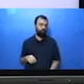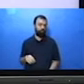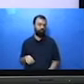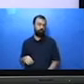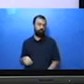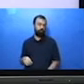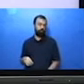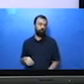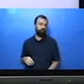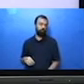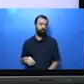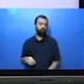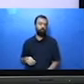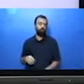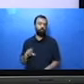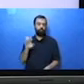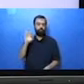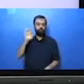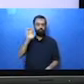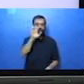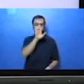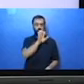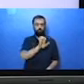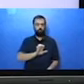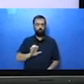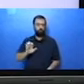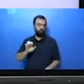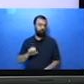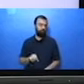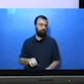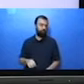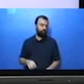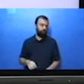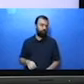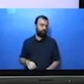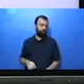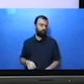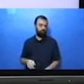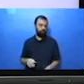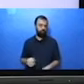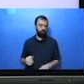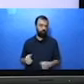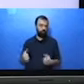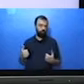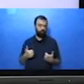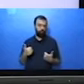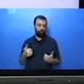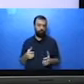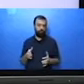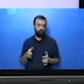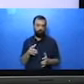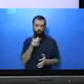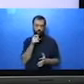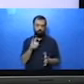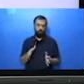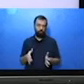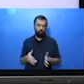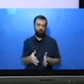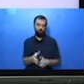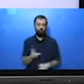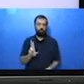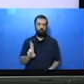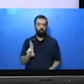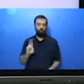região centro-oeste do Brasil. Esta região é banhada principalmente pelas águas dos rios